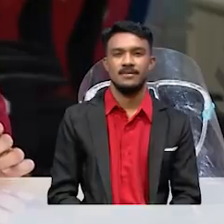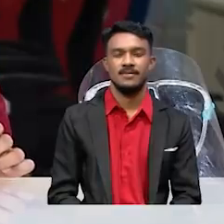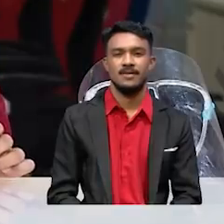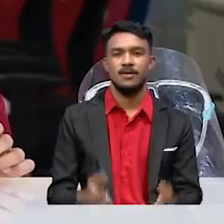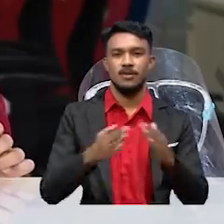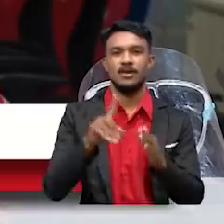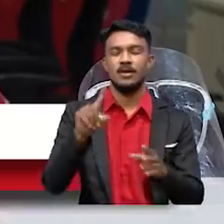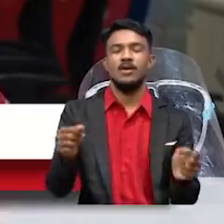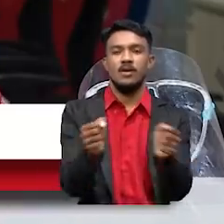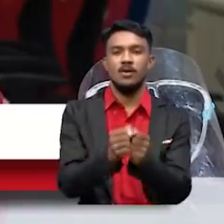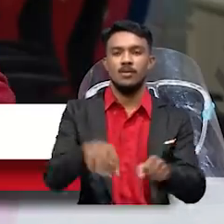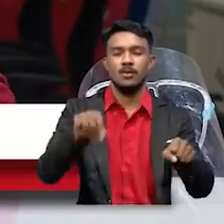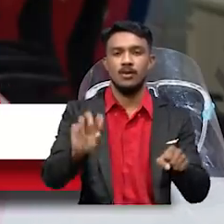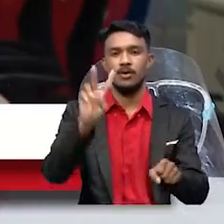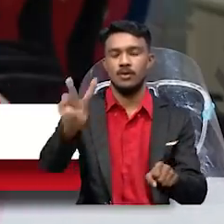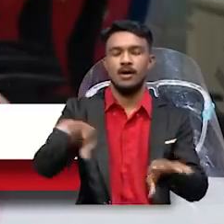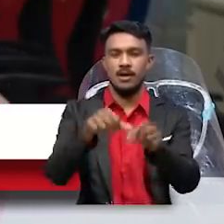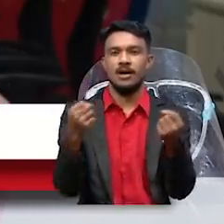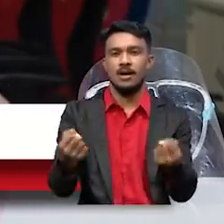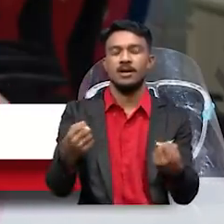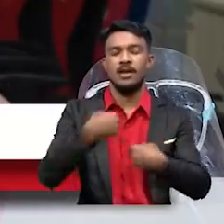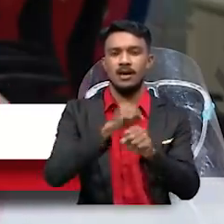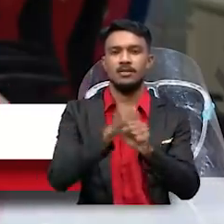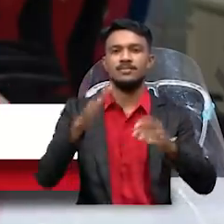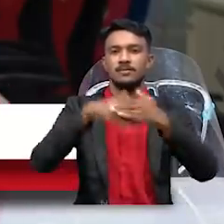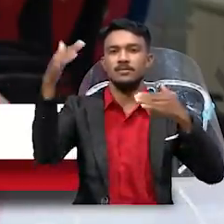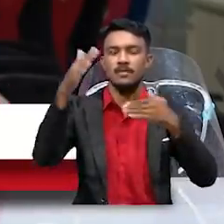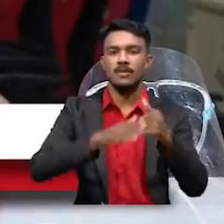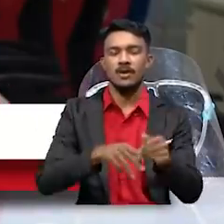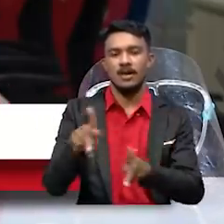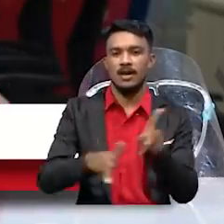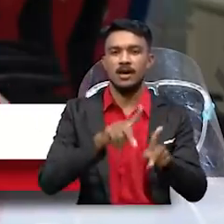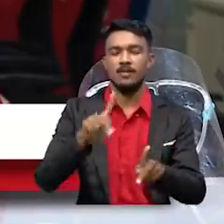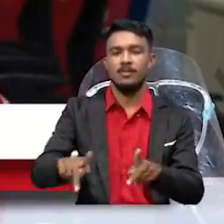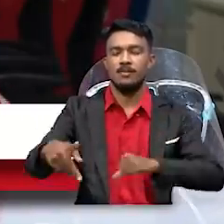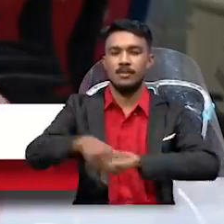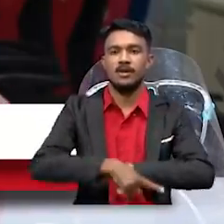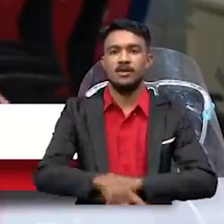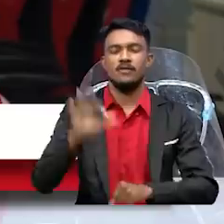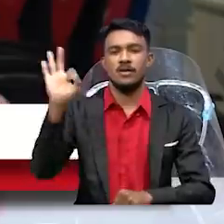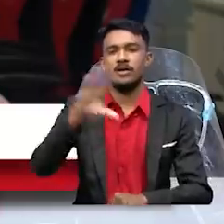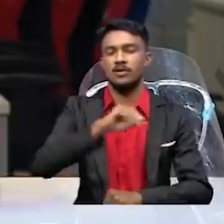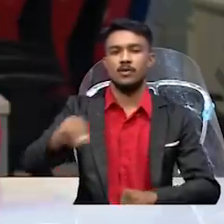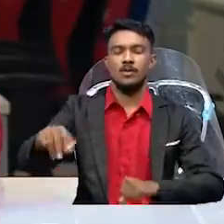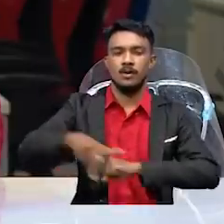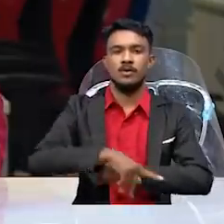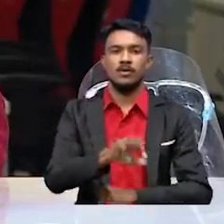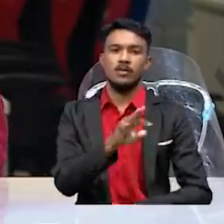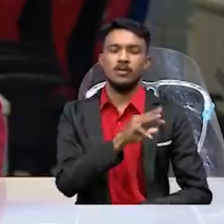Uma ilha motorizada rua reta em estrago só foi em confronto entre militante Fretilin Rokunto e a Baucau.